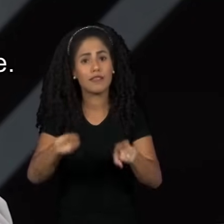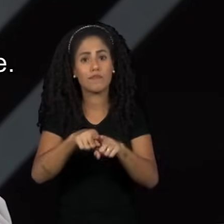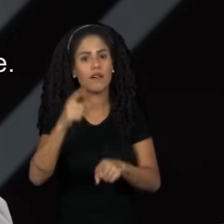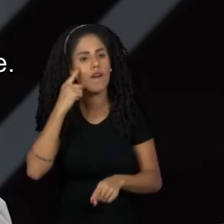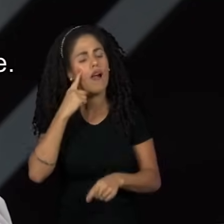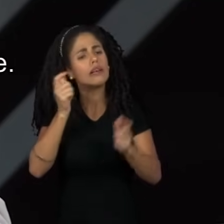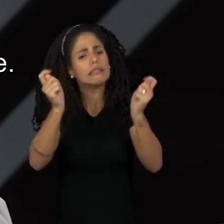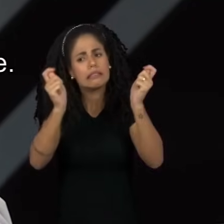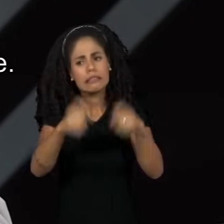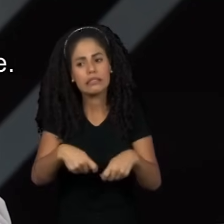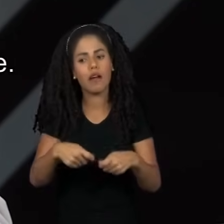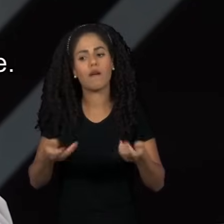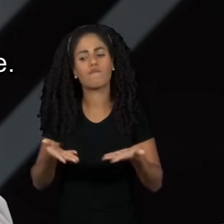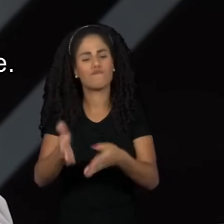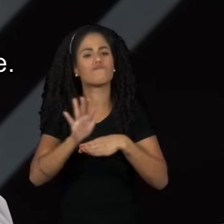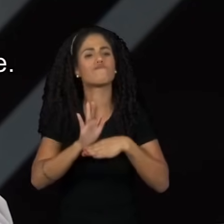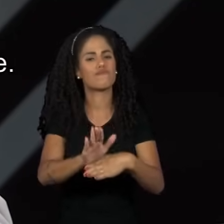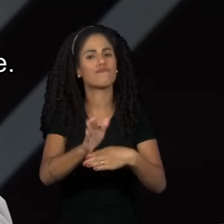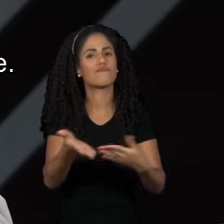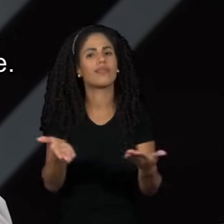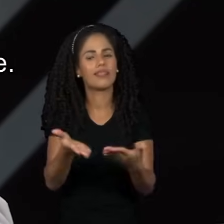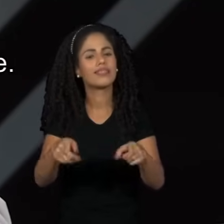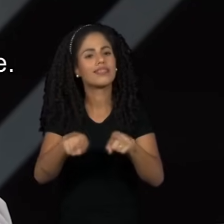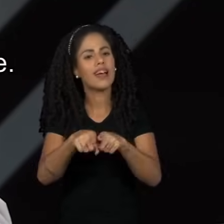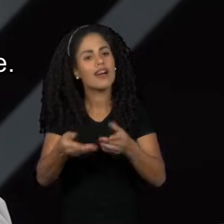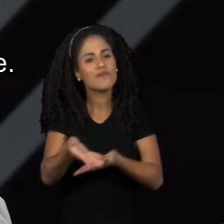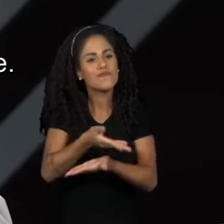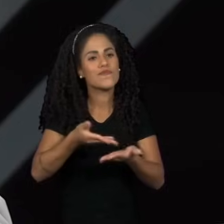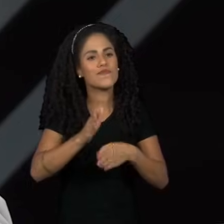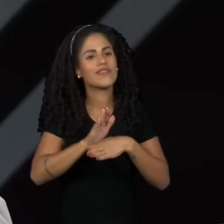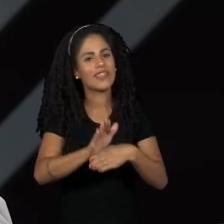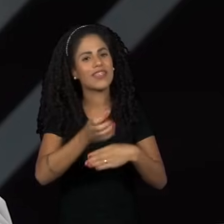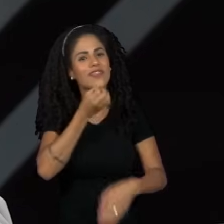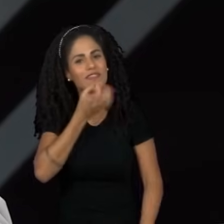as possibilidades, com